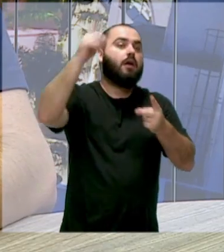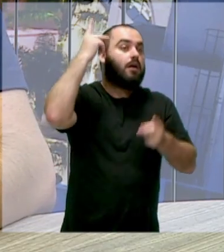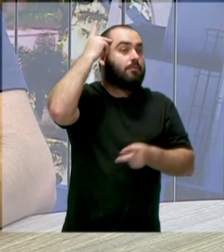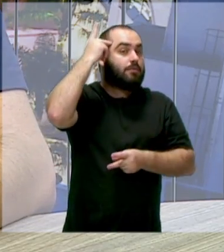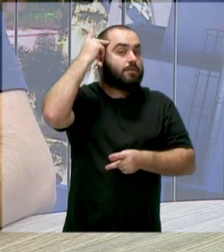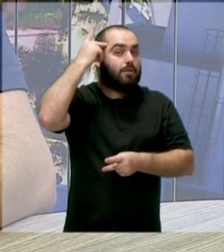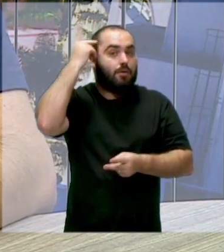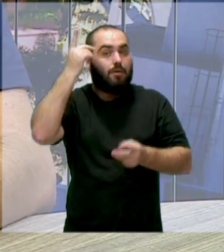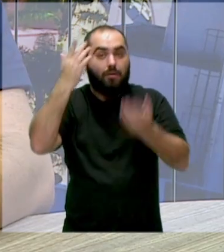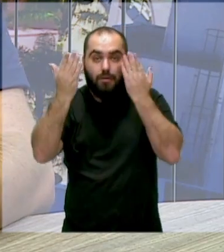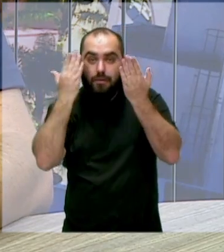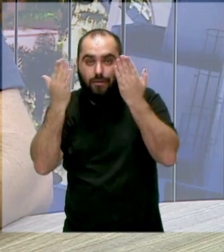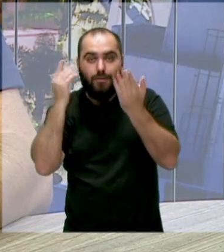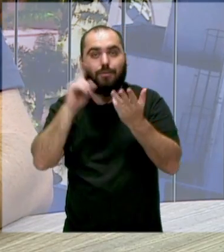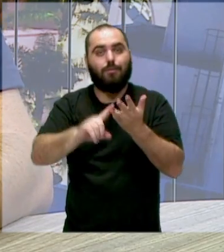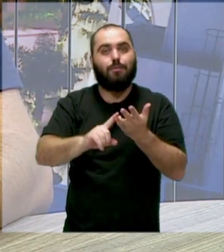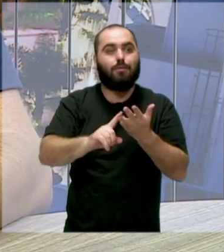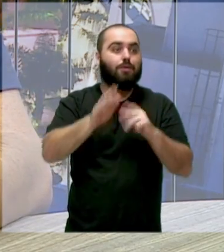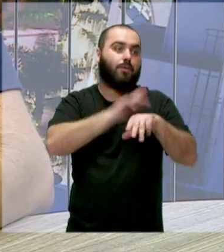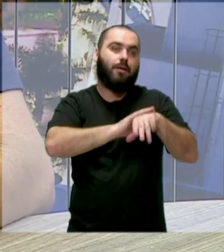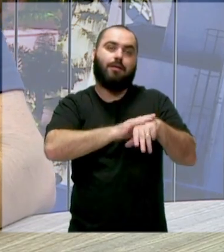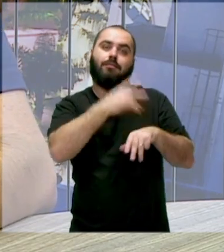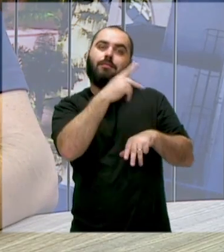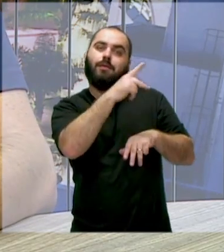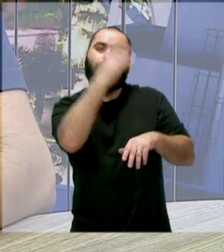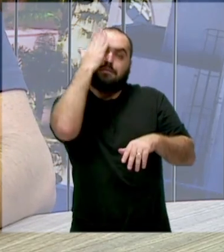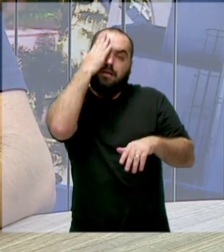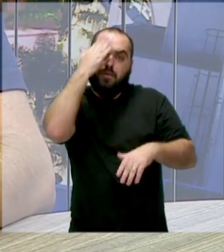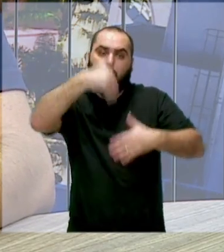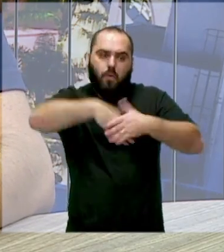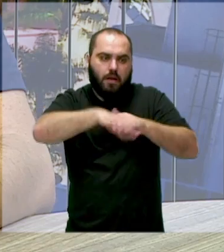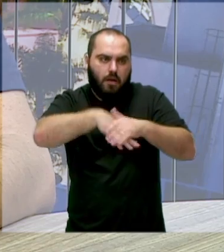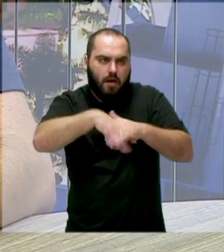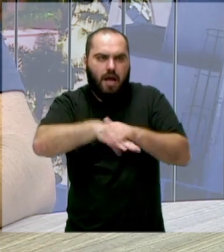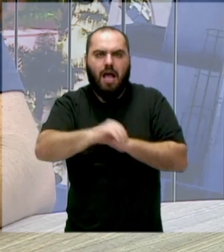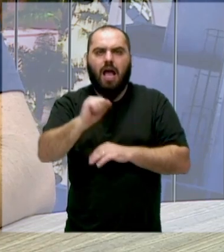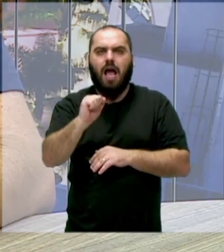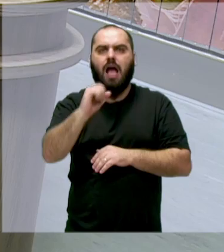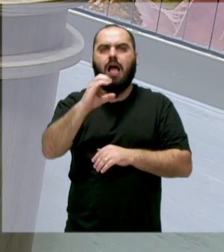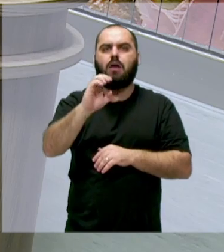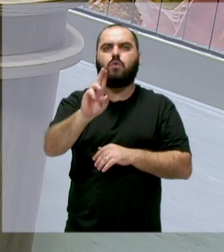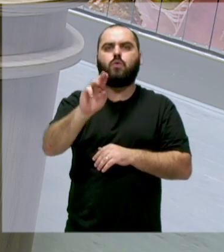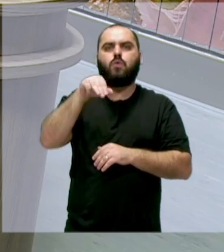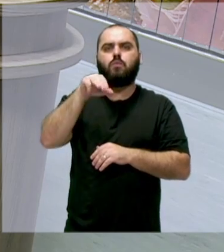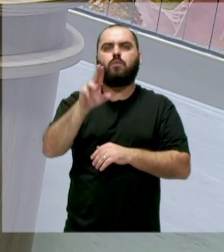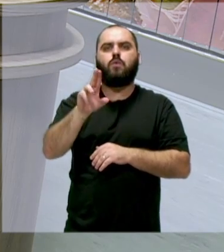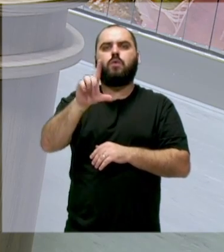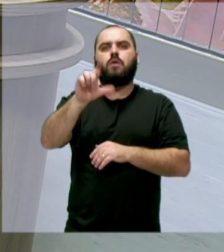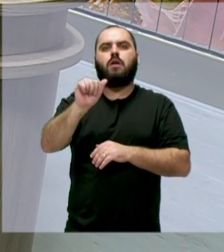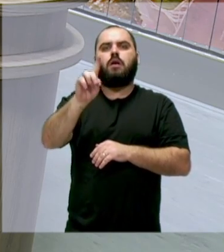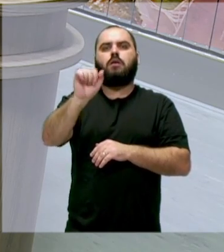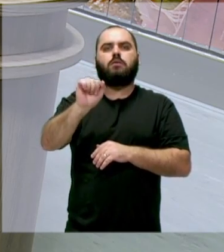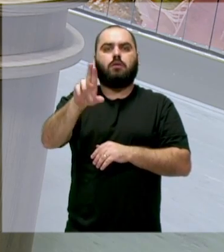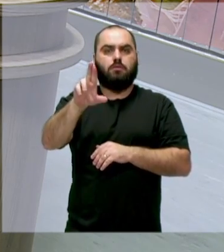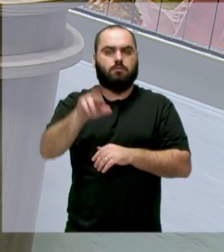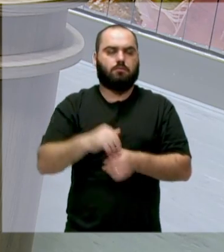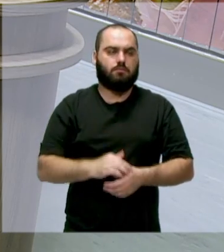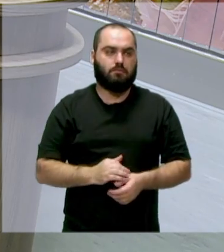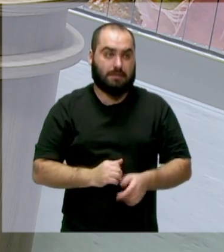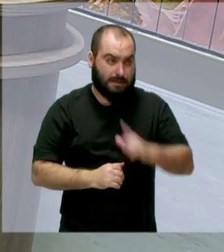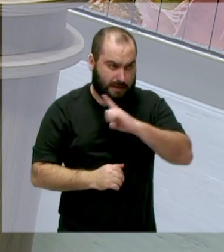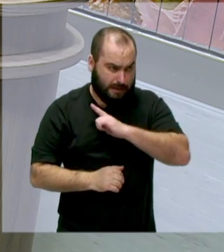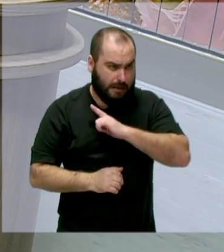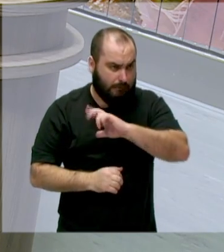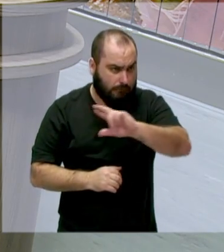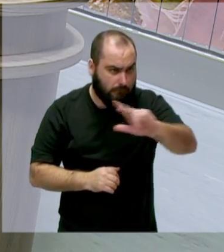tratamento adequado, porque é uma doença, o acúmulo compulsivo, como a gente chama. E ainda existem muitos casos desses, assim,